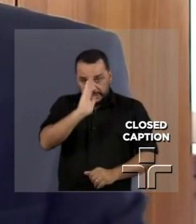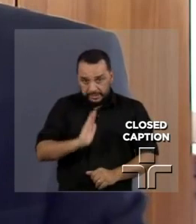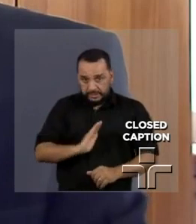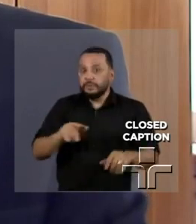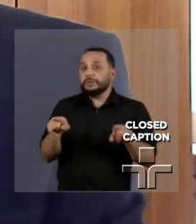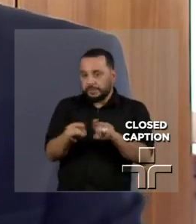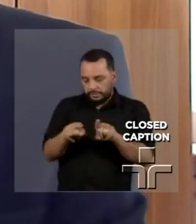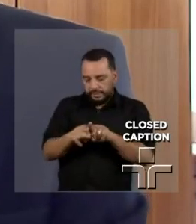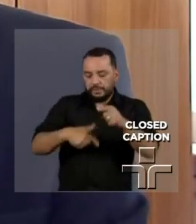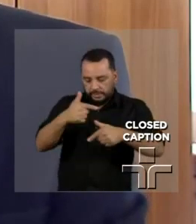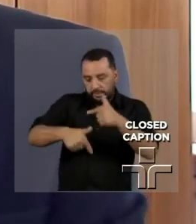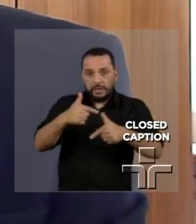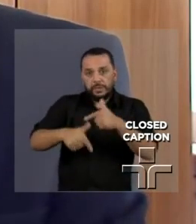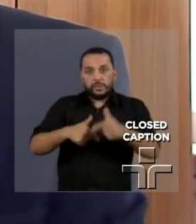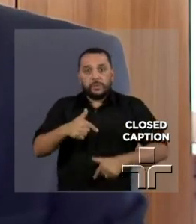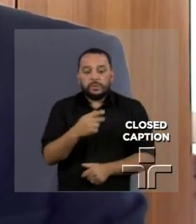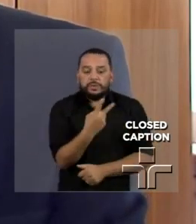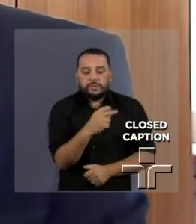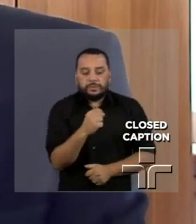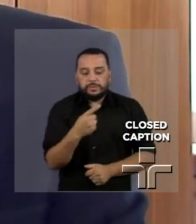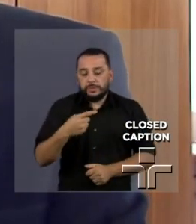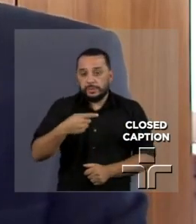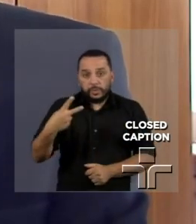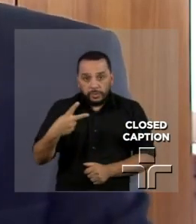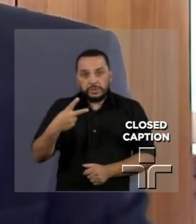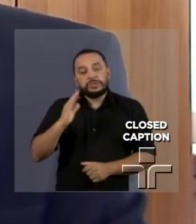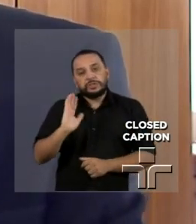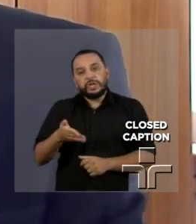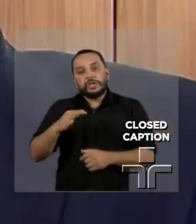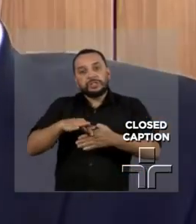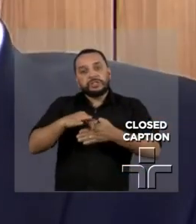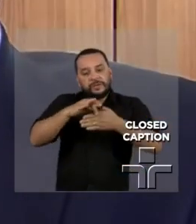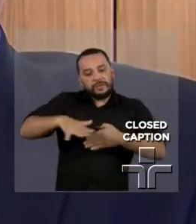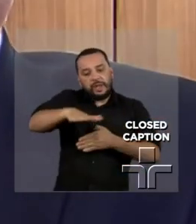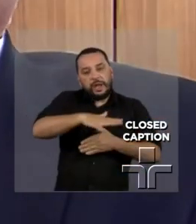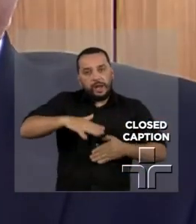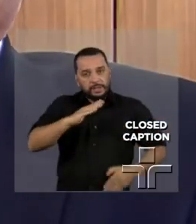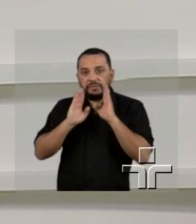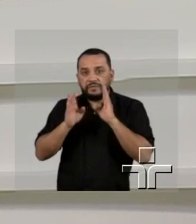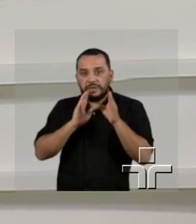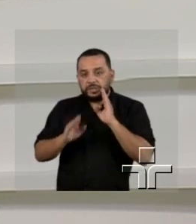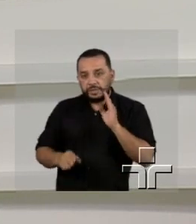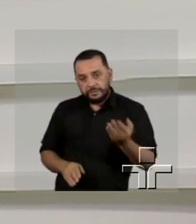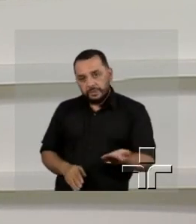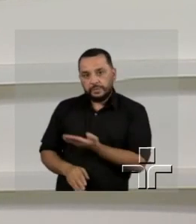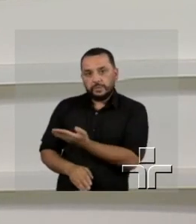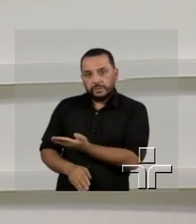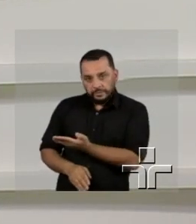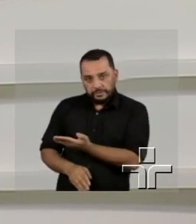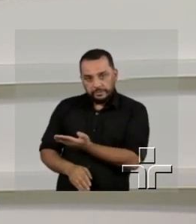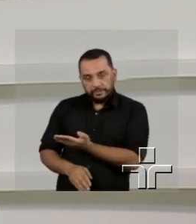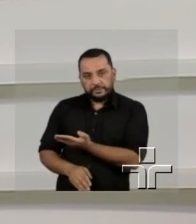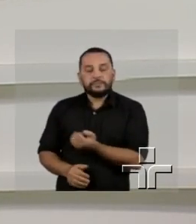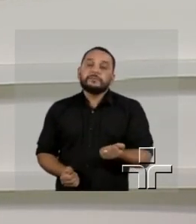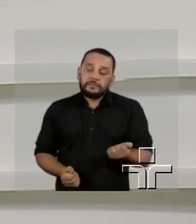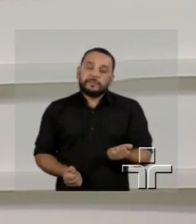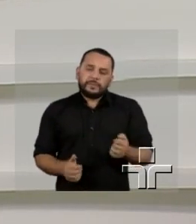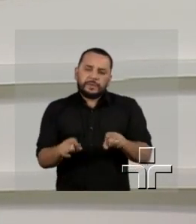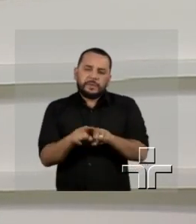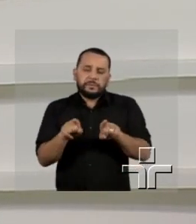outros cargos, assumiu em 2012 a chefia de assuntos militares da Secretaria de Assuntos Estratégicos da Presidência da